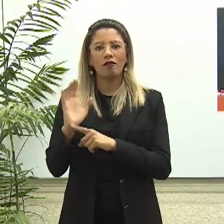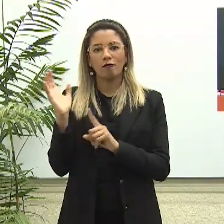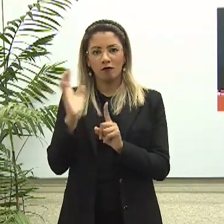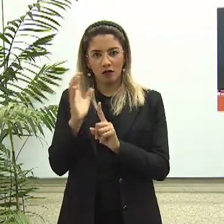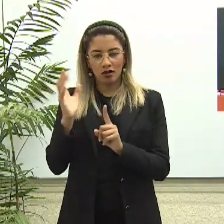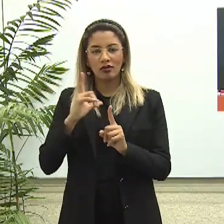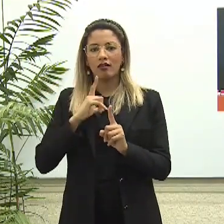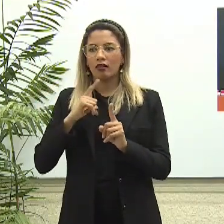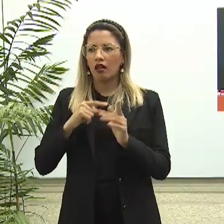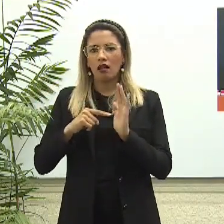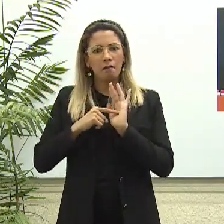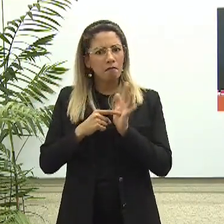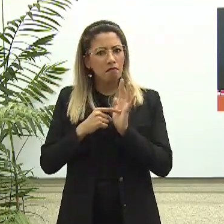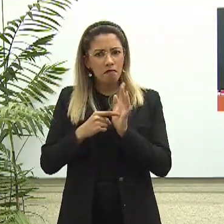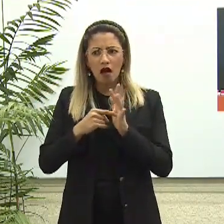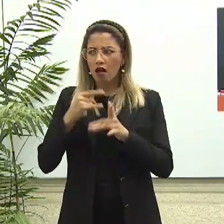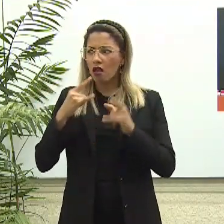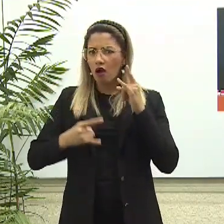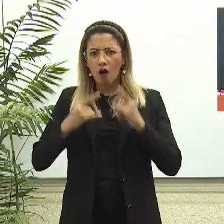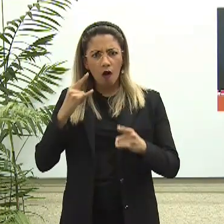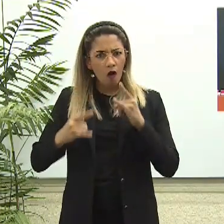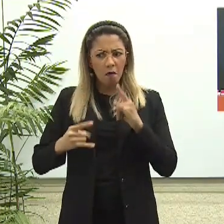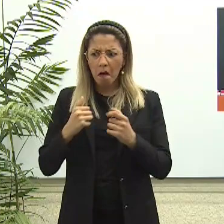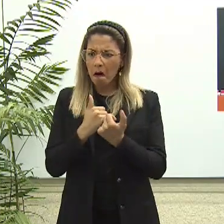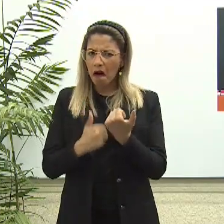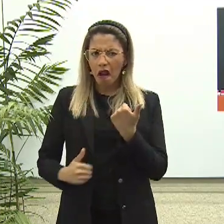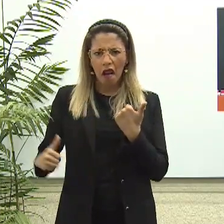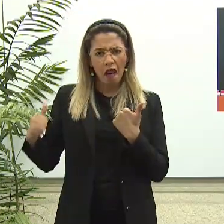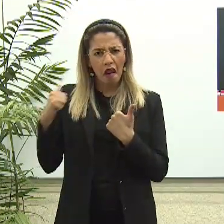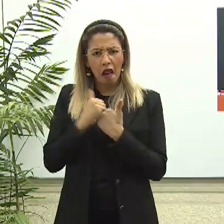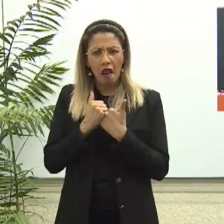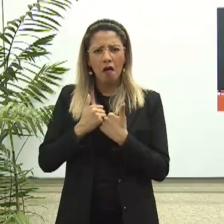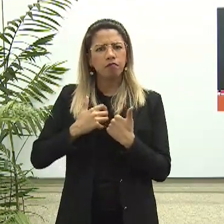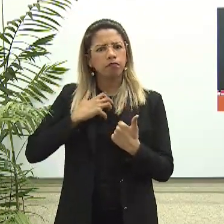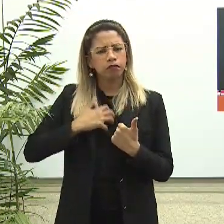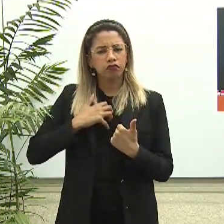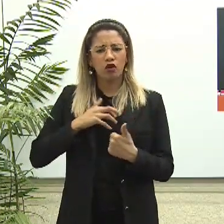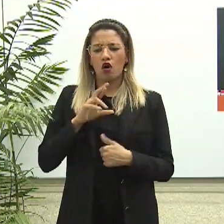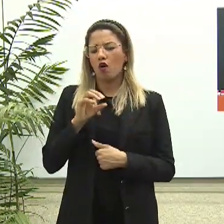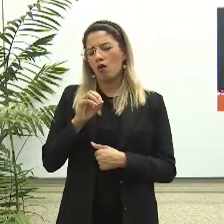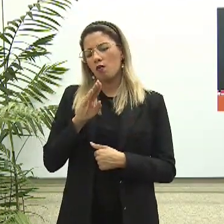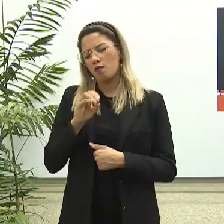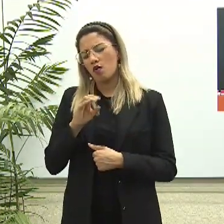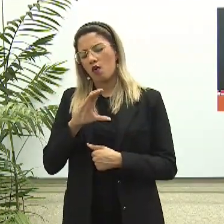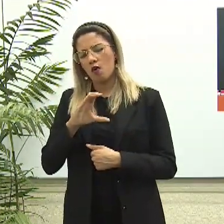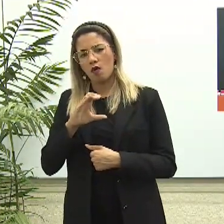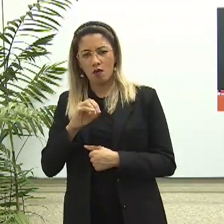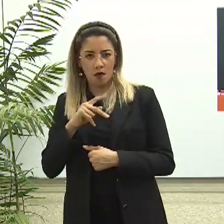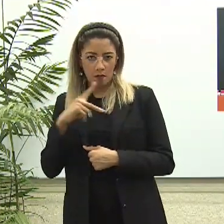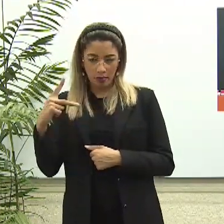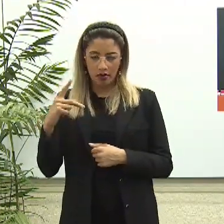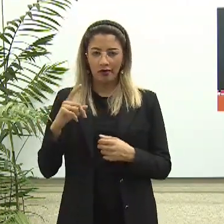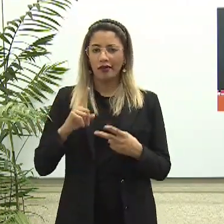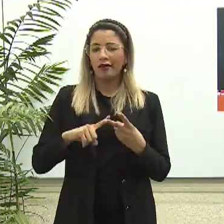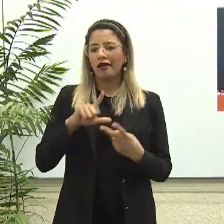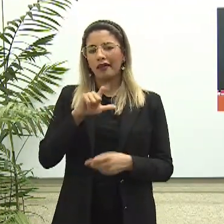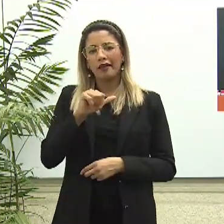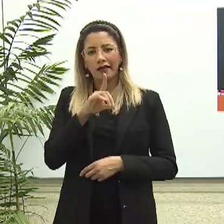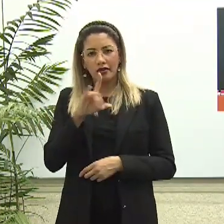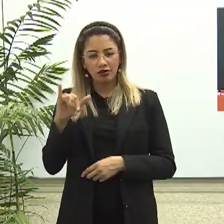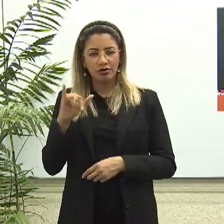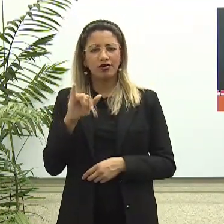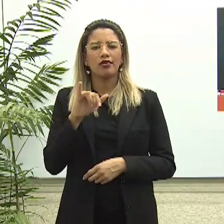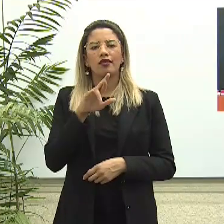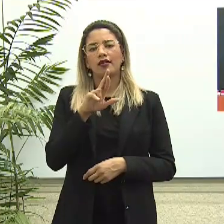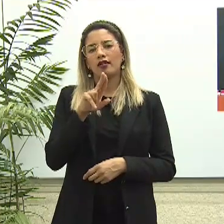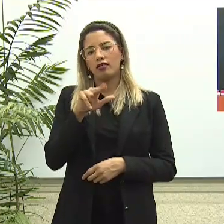as máquinas se revoltando as máquinas tomando poder Robocop exterminadora futuro Blade hunner que vem de um conto